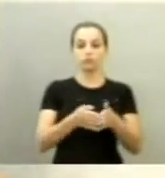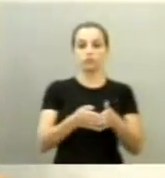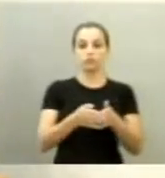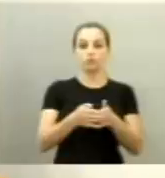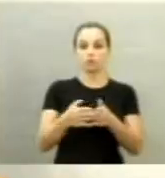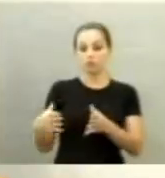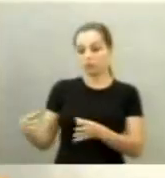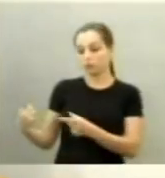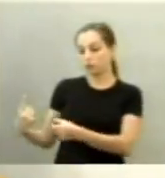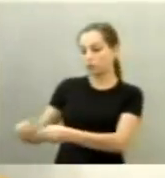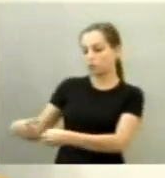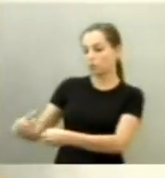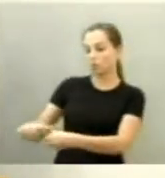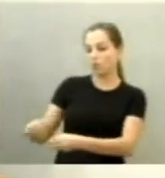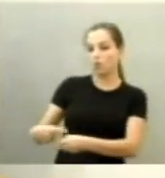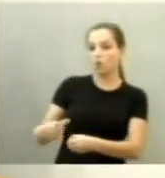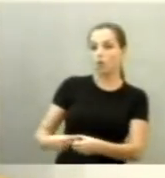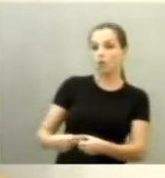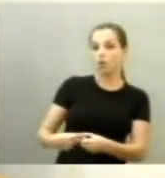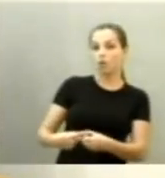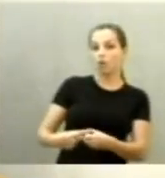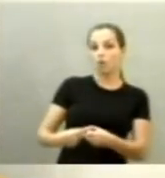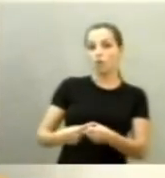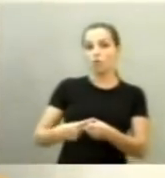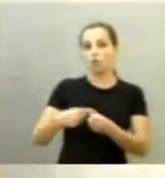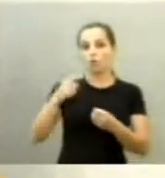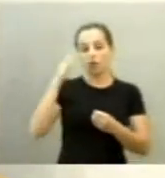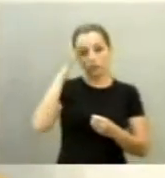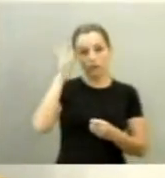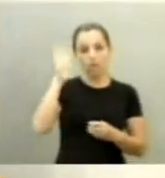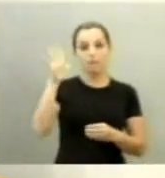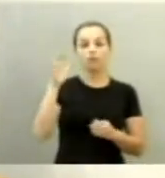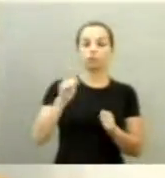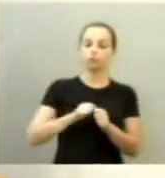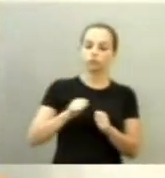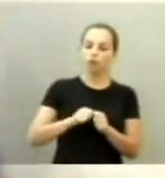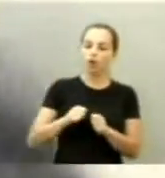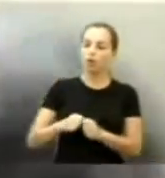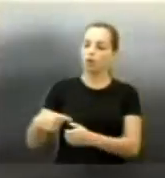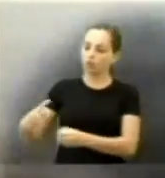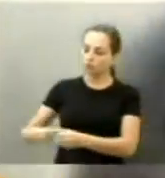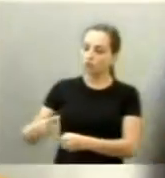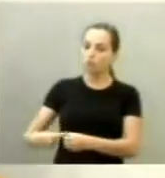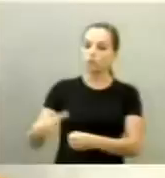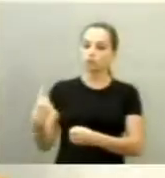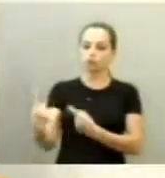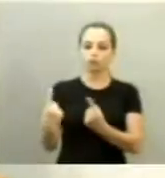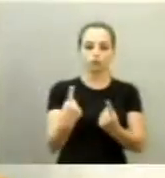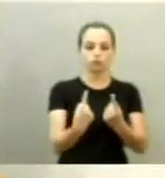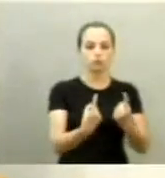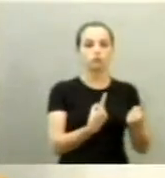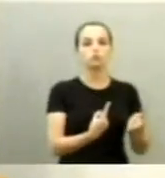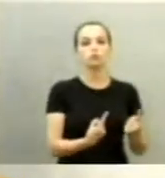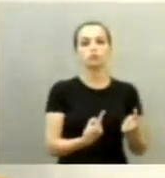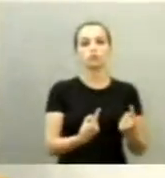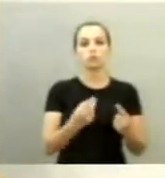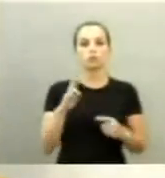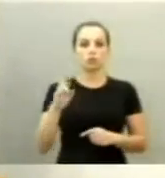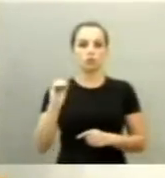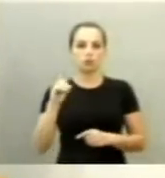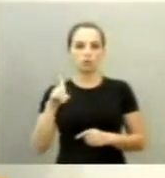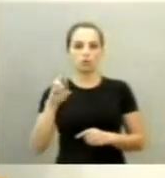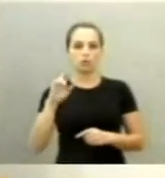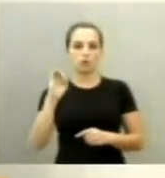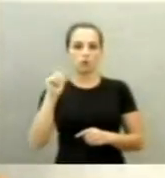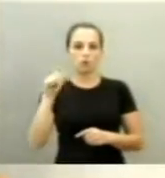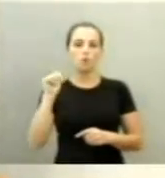e decidir qual a região, né, o que deve ser feito para cada uma das regiões. Aí. O Rodrigo está aqui, se tiver qualquer dúvida,